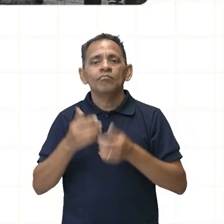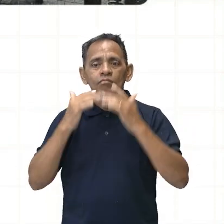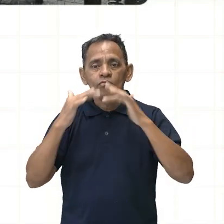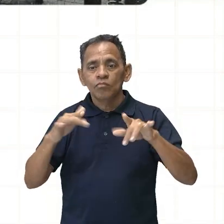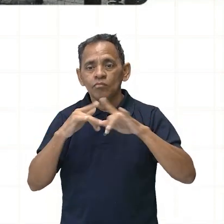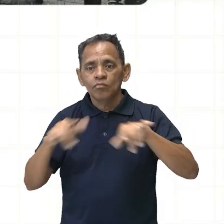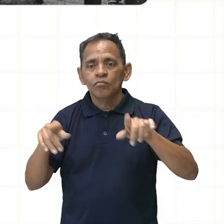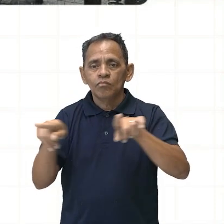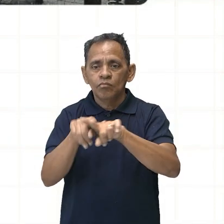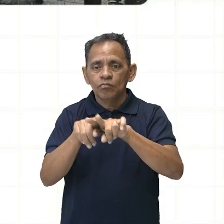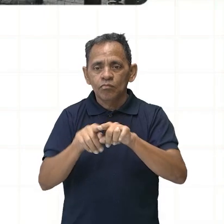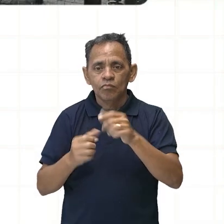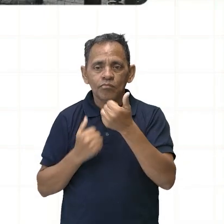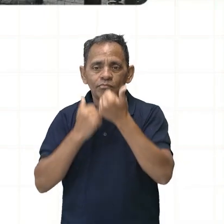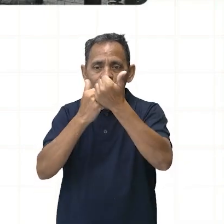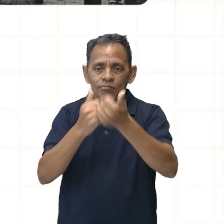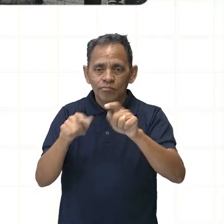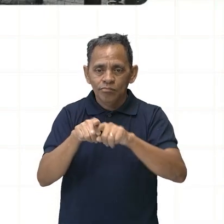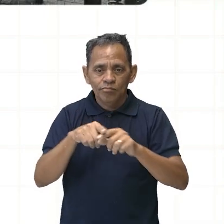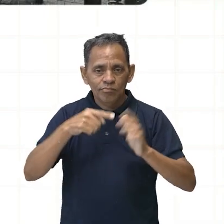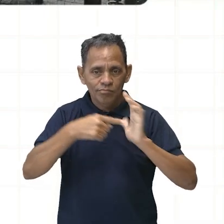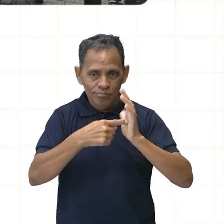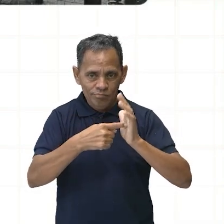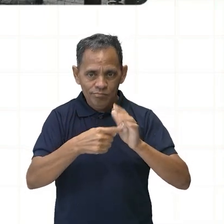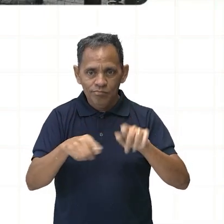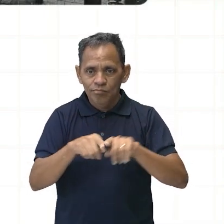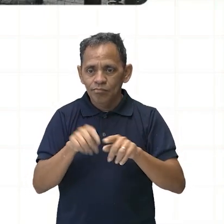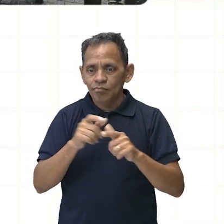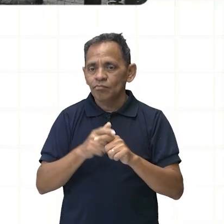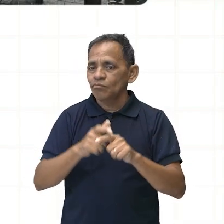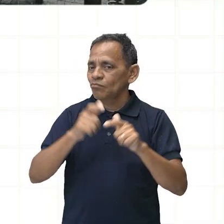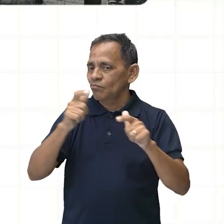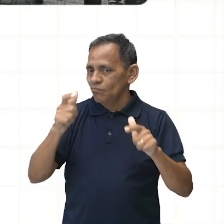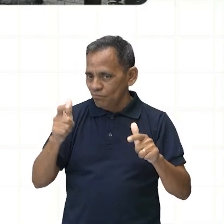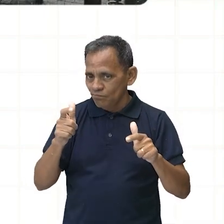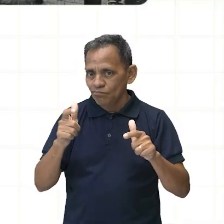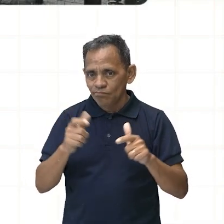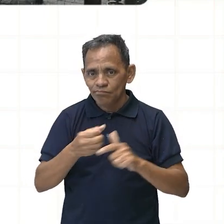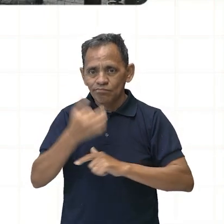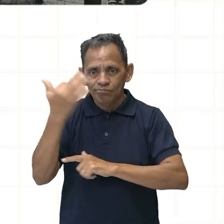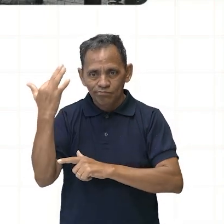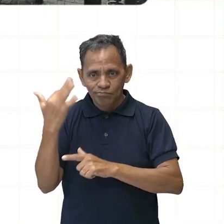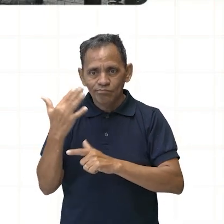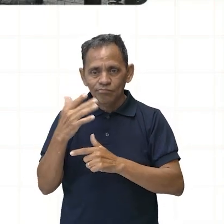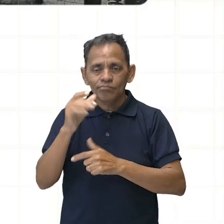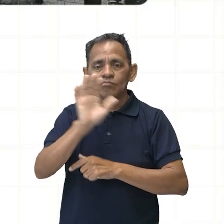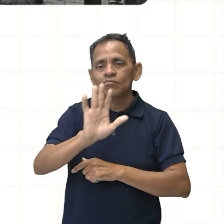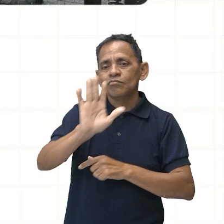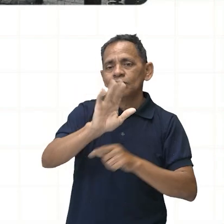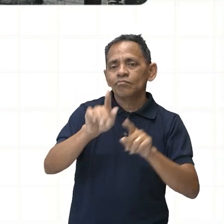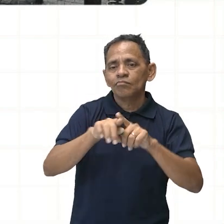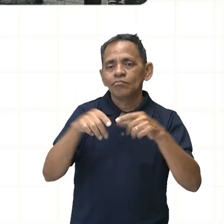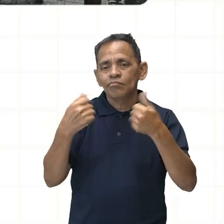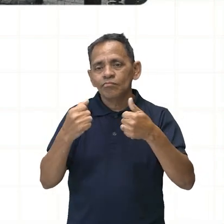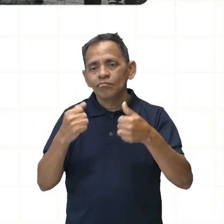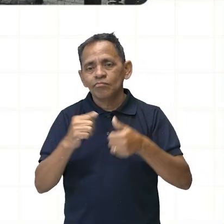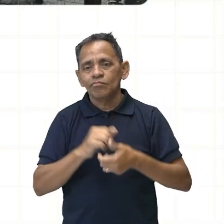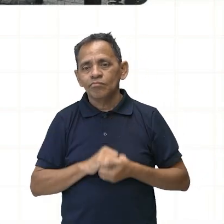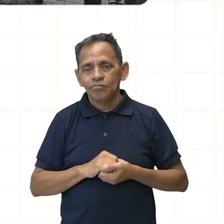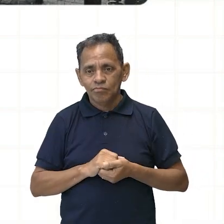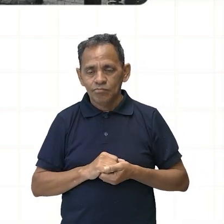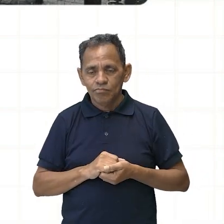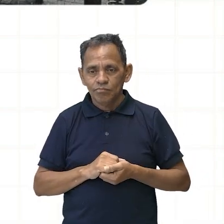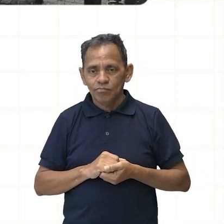ali das máquinas, mais matéria-prima, né? Matérias-primas de uma forma geral, a gente vai precisar. E